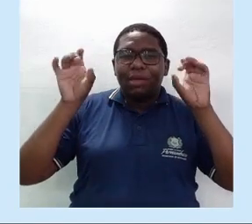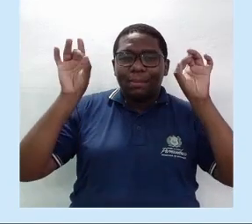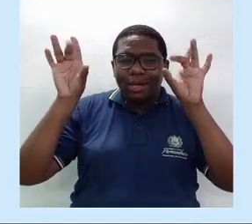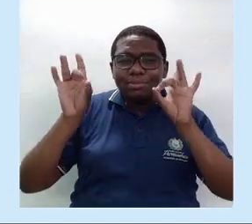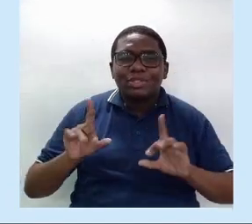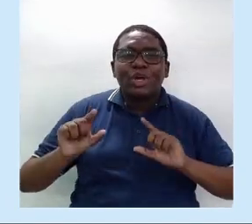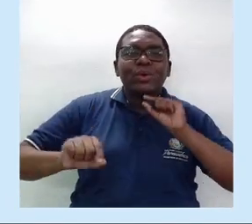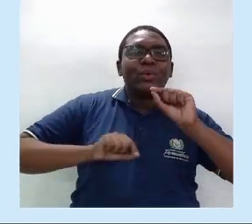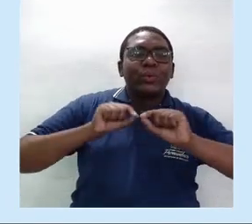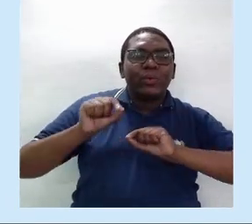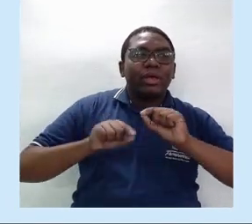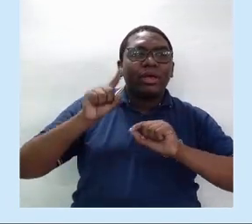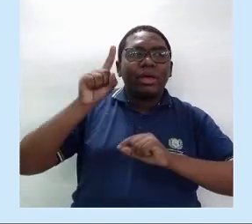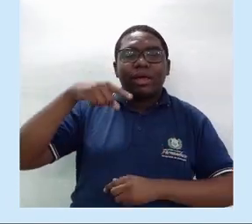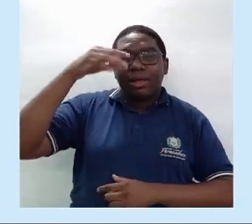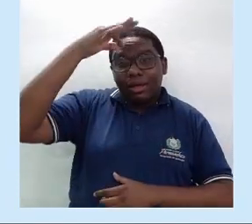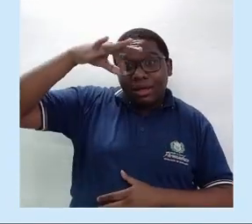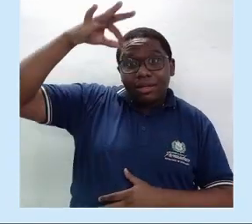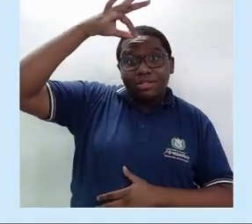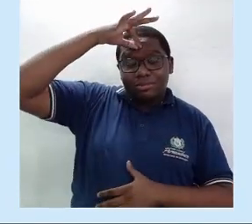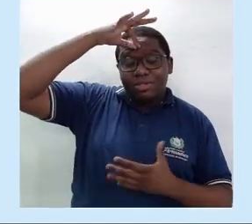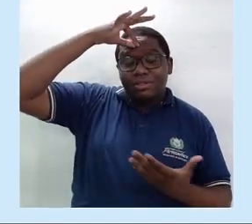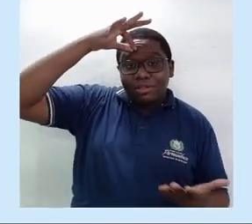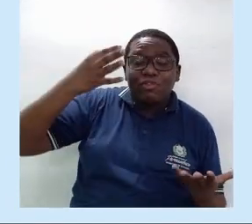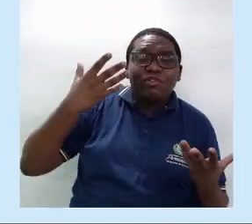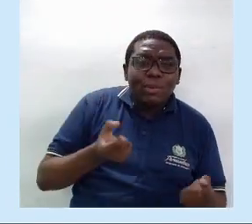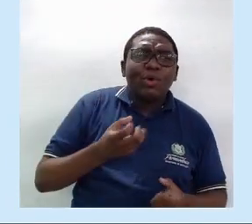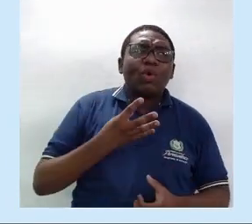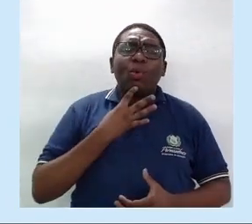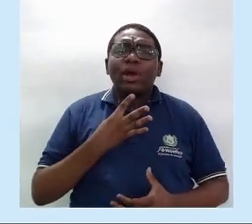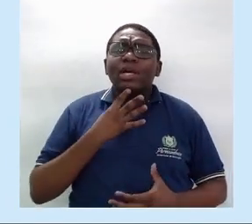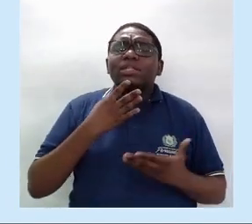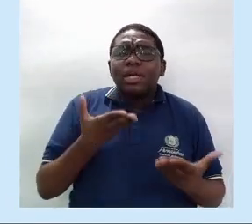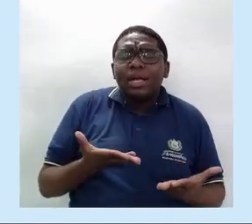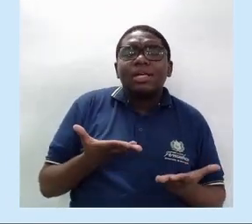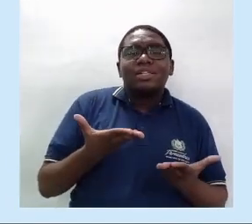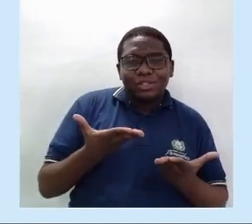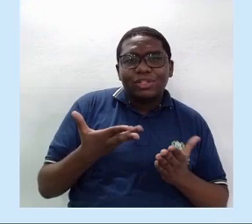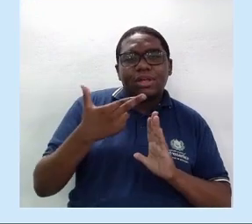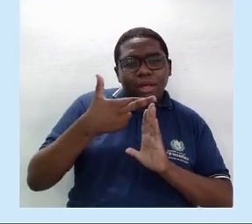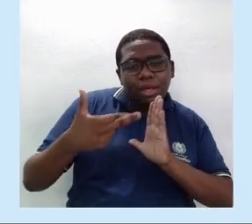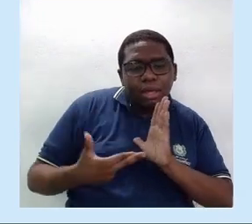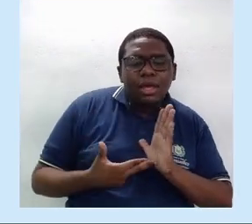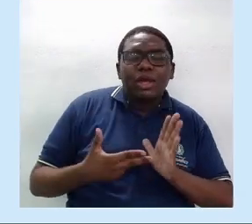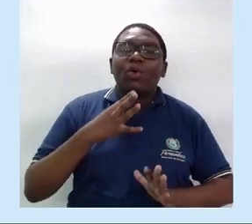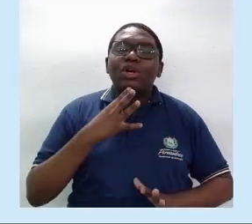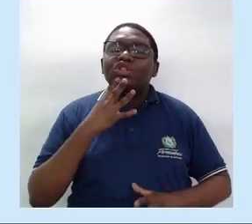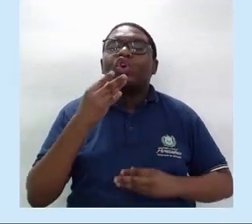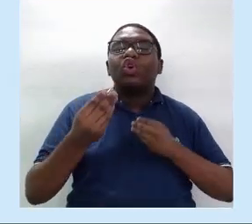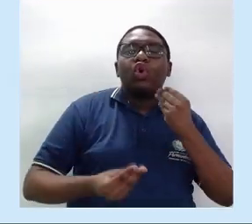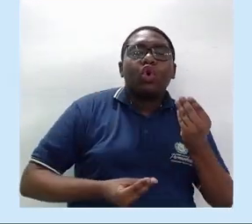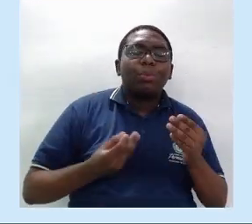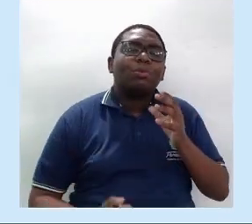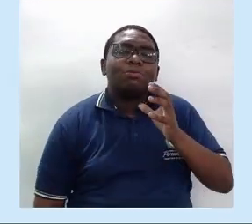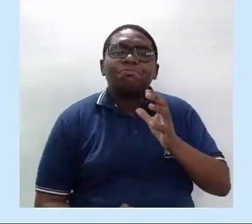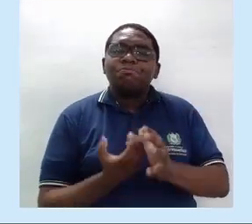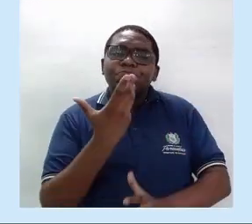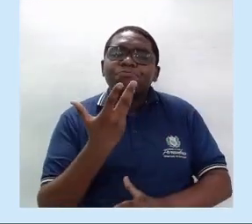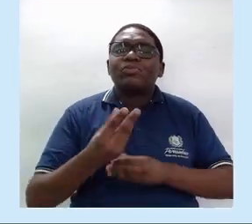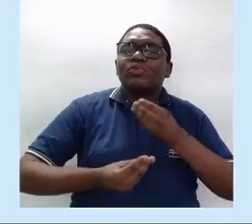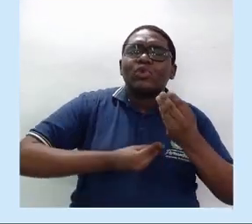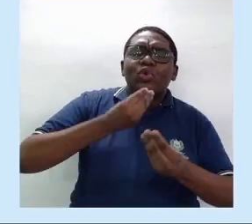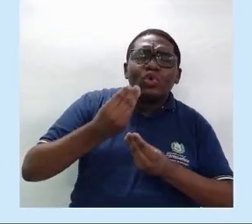sobre o Espiritismo. Vamos conhecer essa doutrina, vamos conhecer sua origem, vamos conhecer os